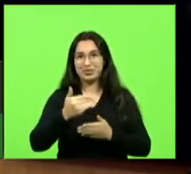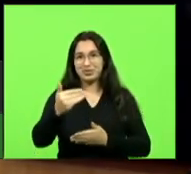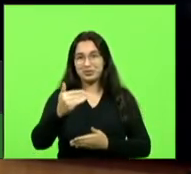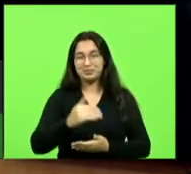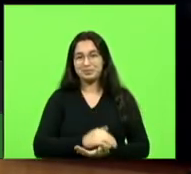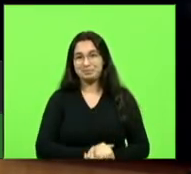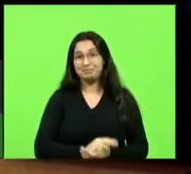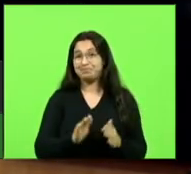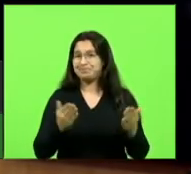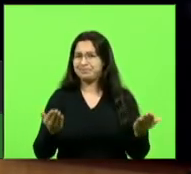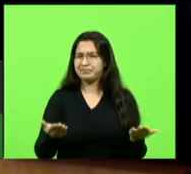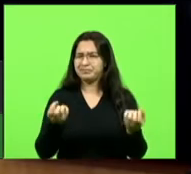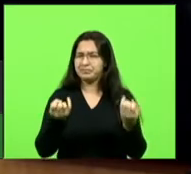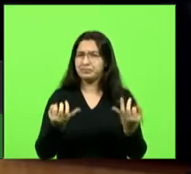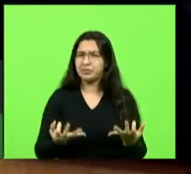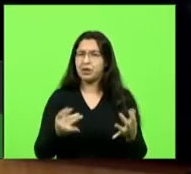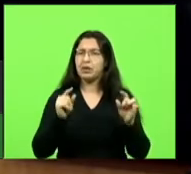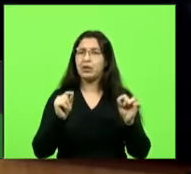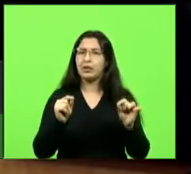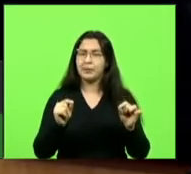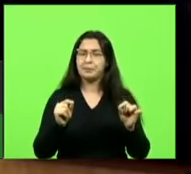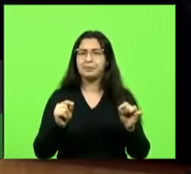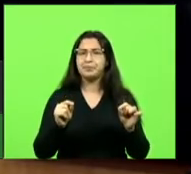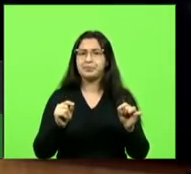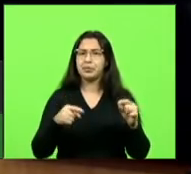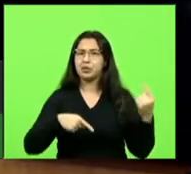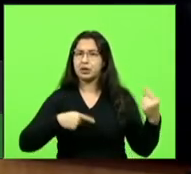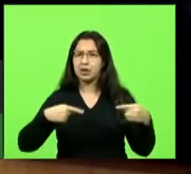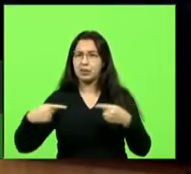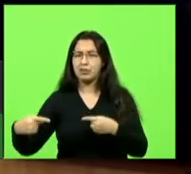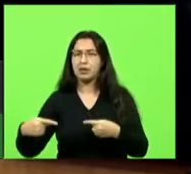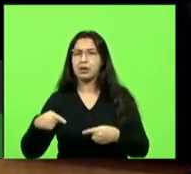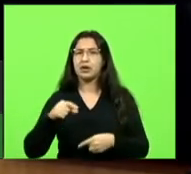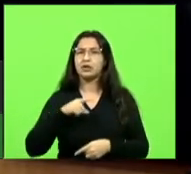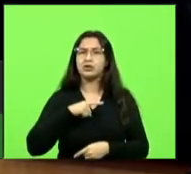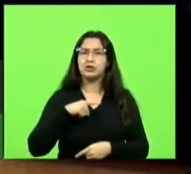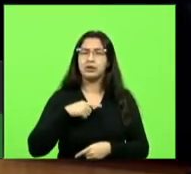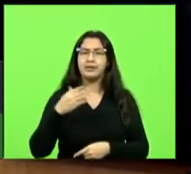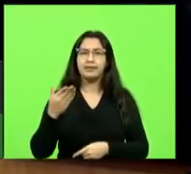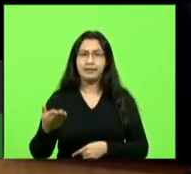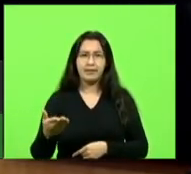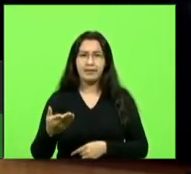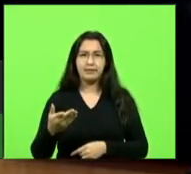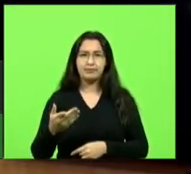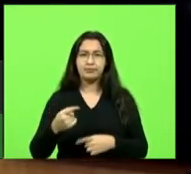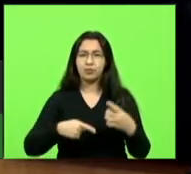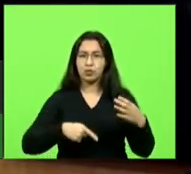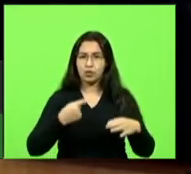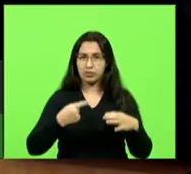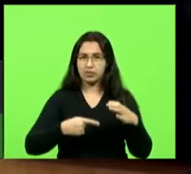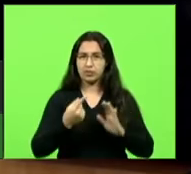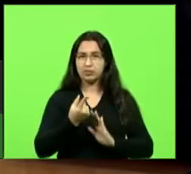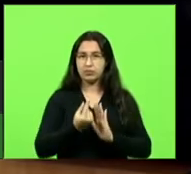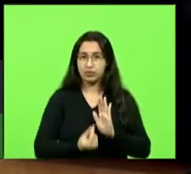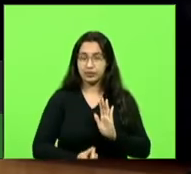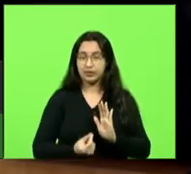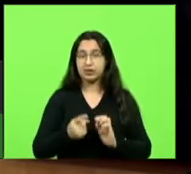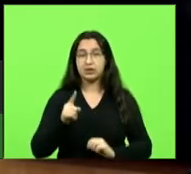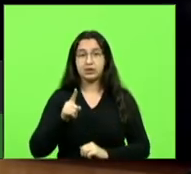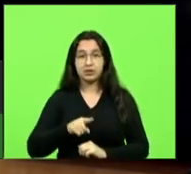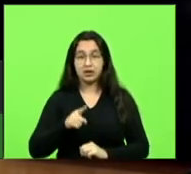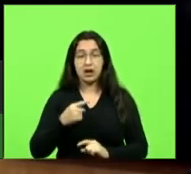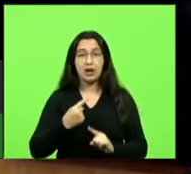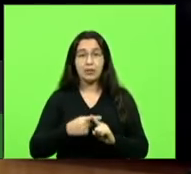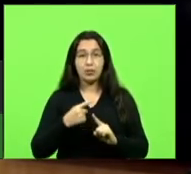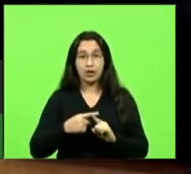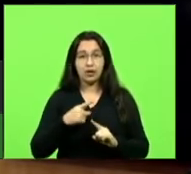Então, eu quero dizer com isso que o debate que nós fizemos na Comissão de Finanças se deu a partir de